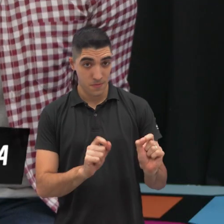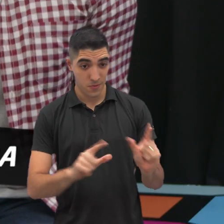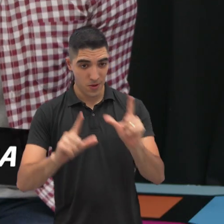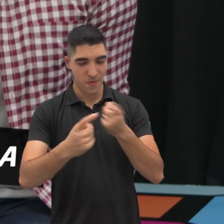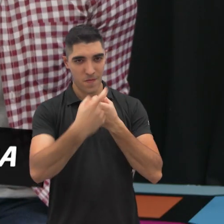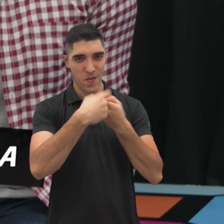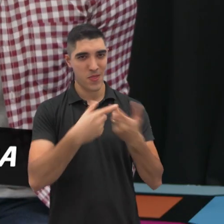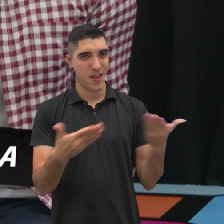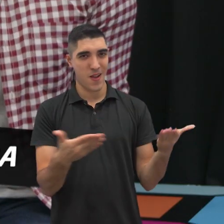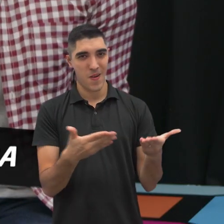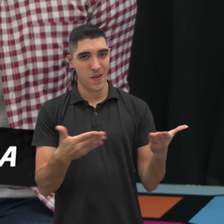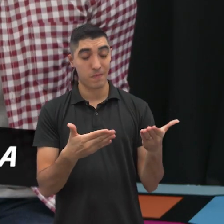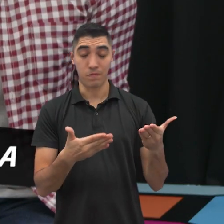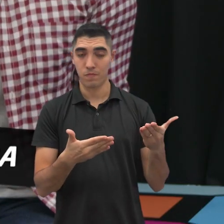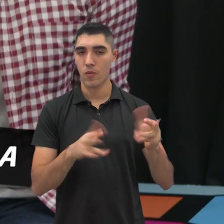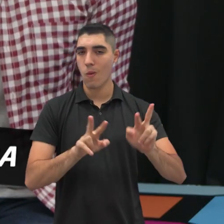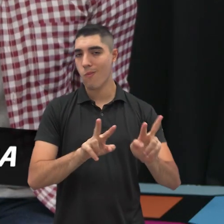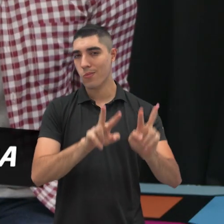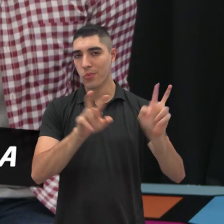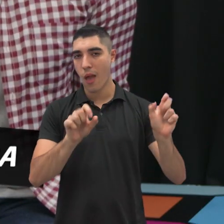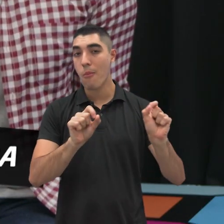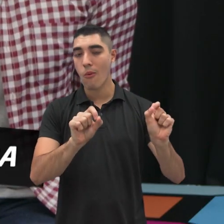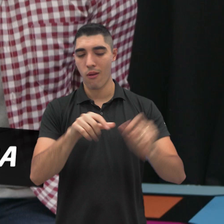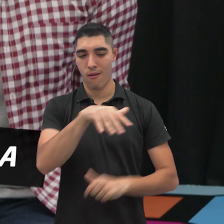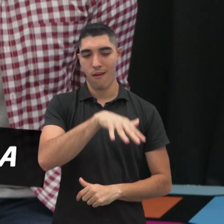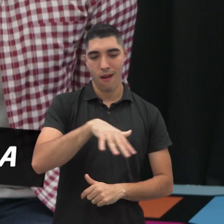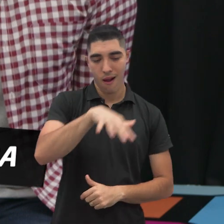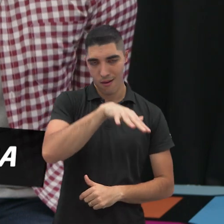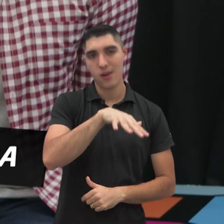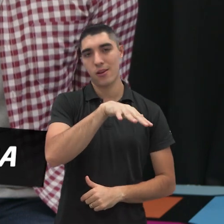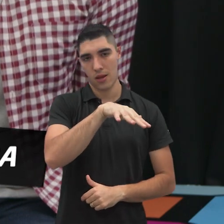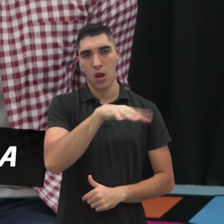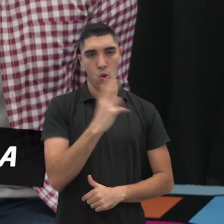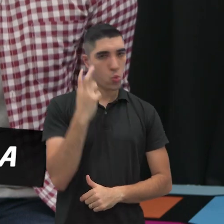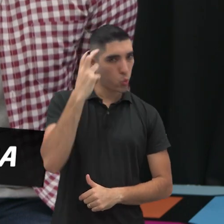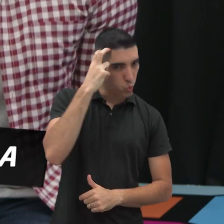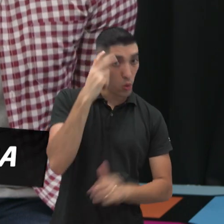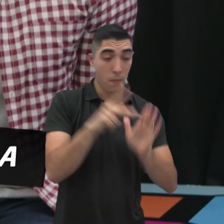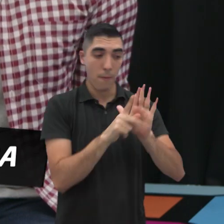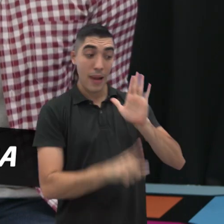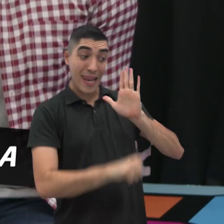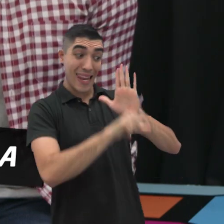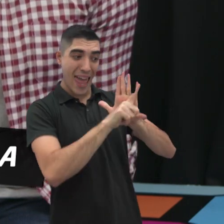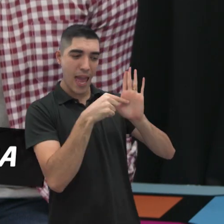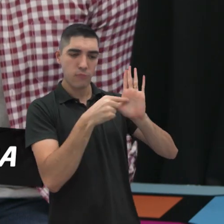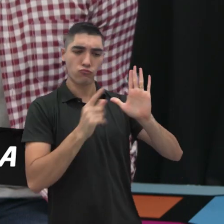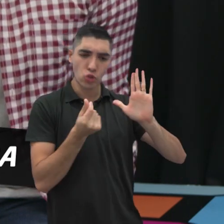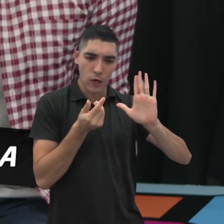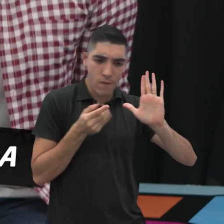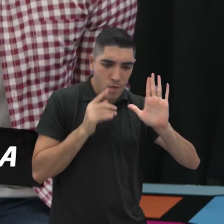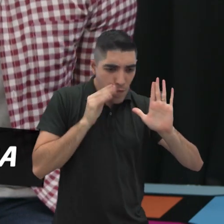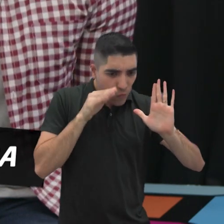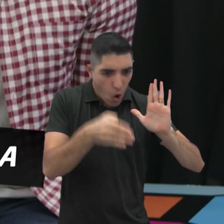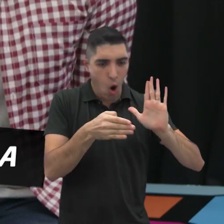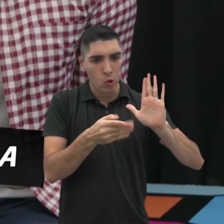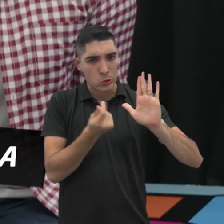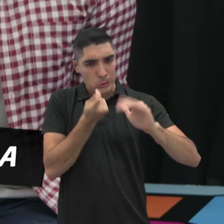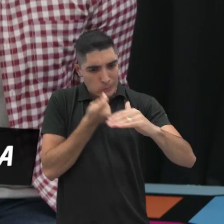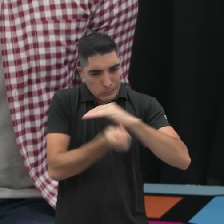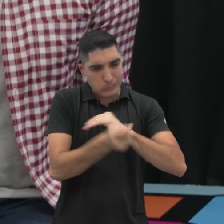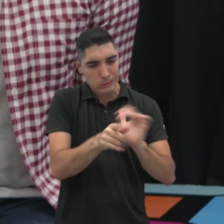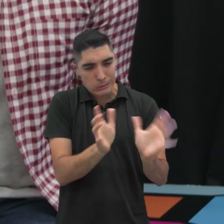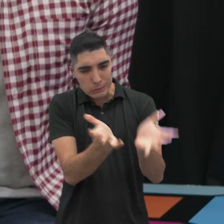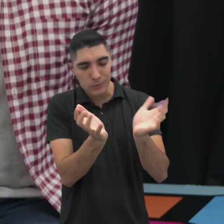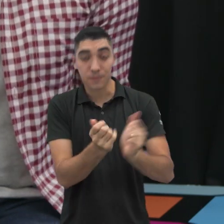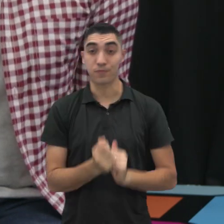Estamos de volta com o Tá Ligado na Cidade, hoje falando sobre leis de incentivo à cultura. É isso, então vamos levar